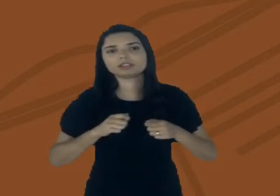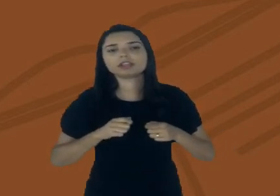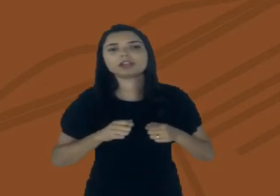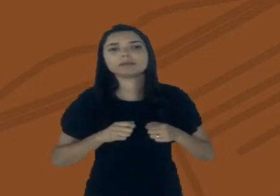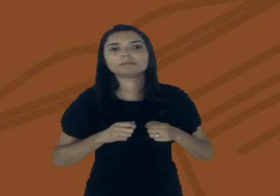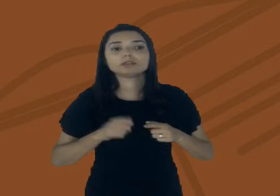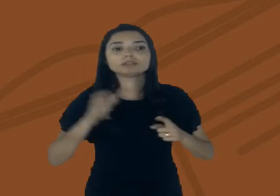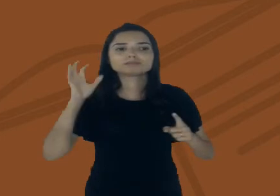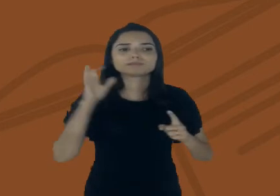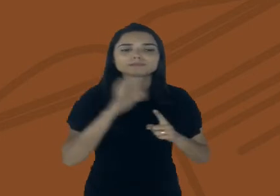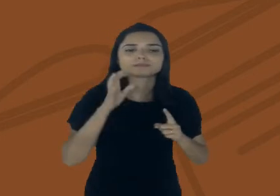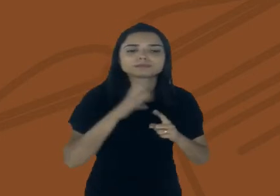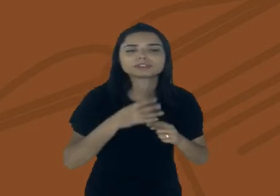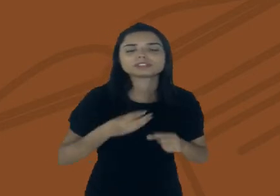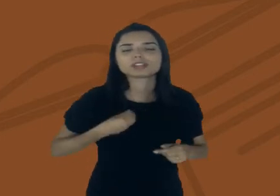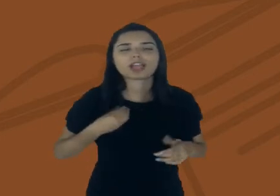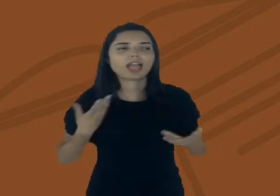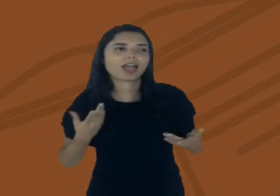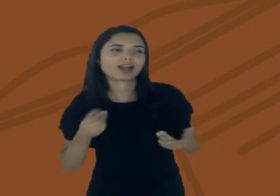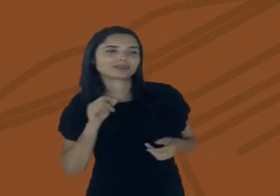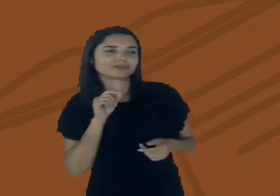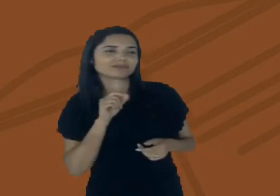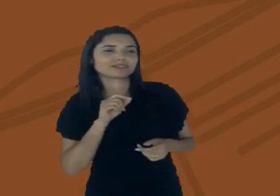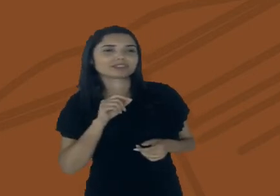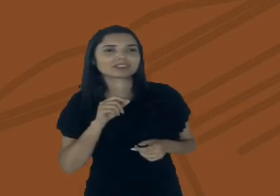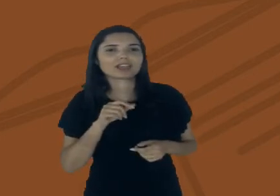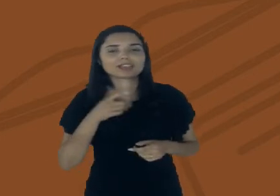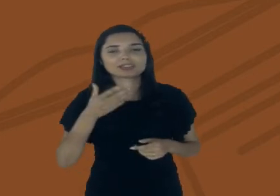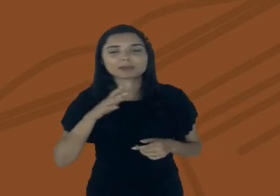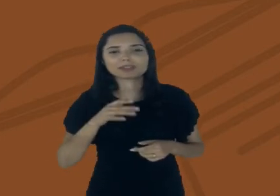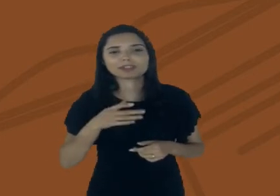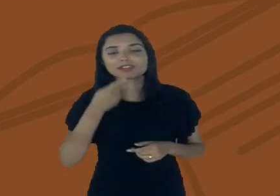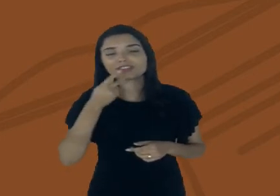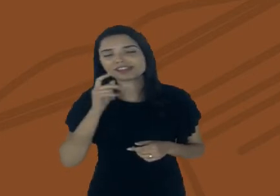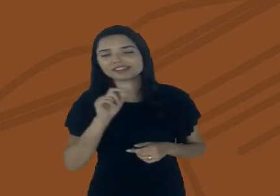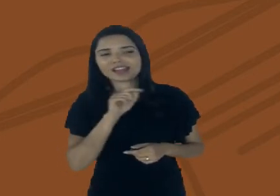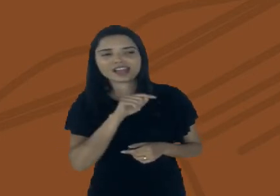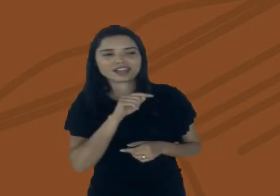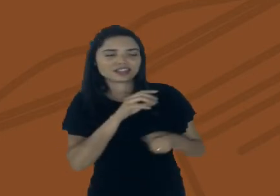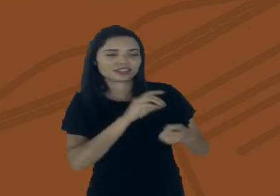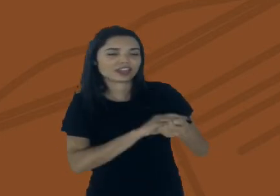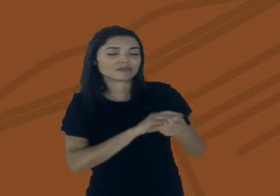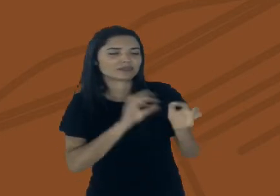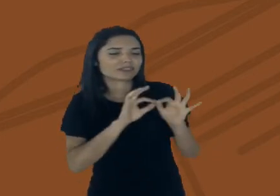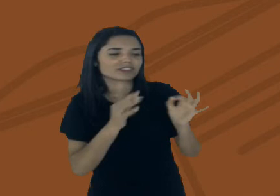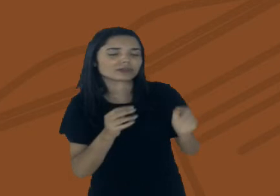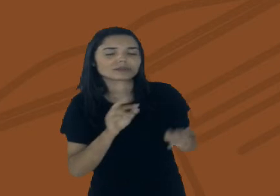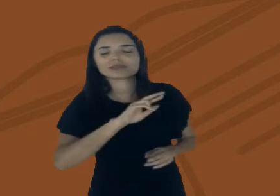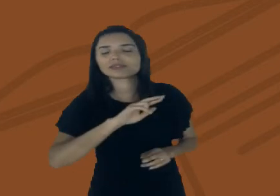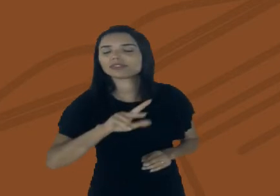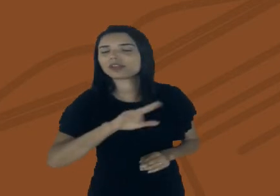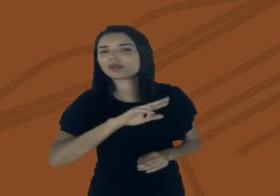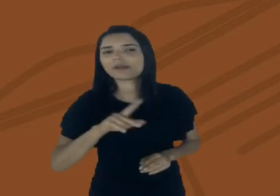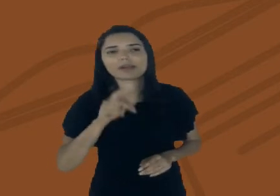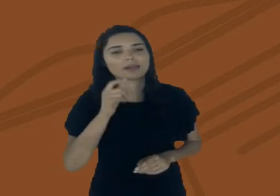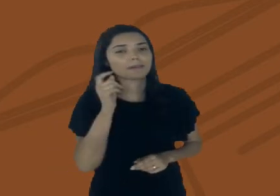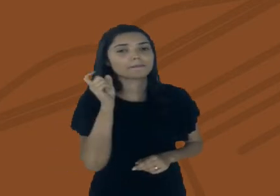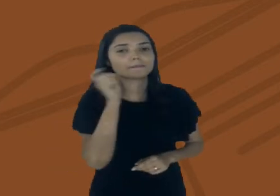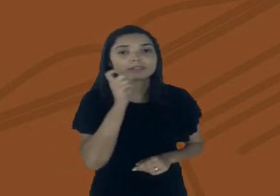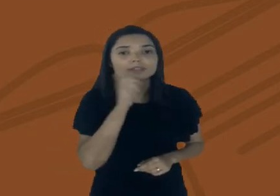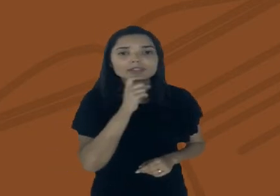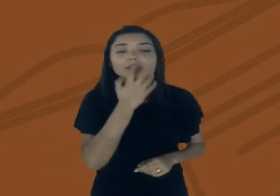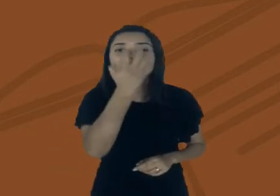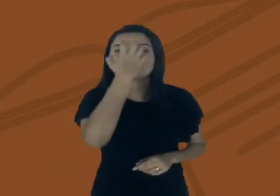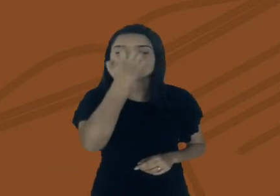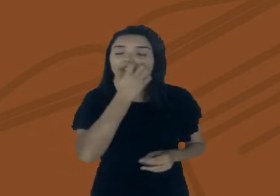é uma doença muito simples, não é tão preocupante. É um mito, tá certo? Então, a gente precisa tomar os